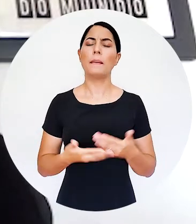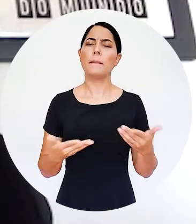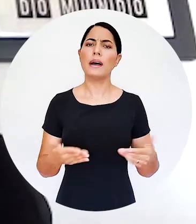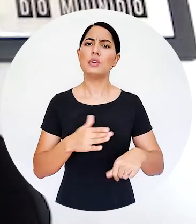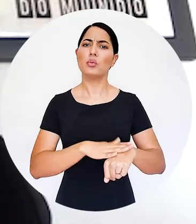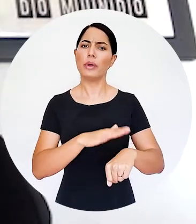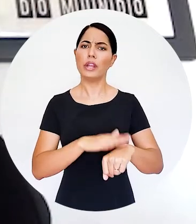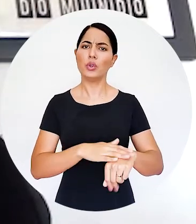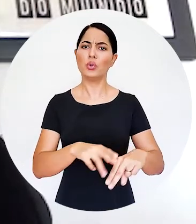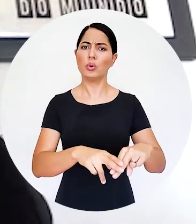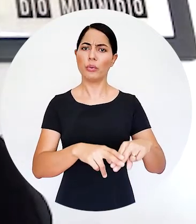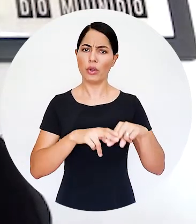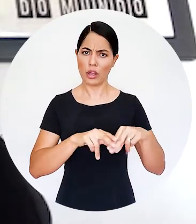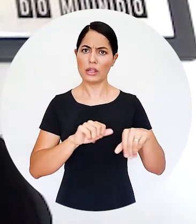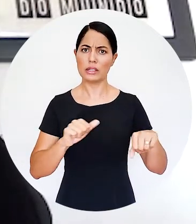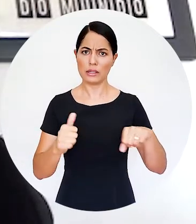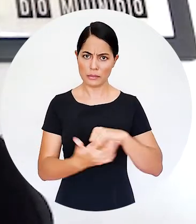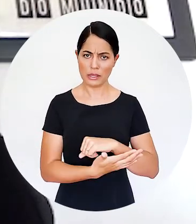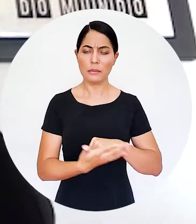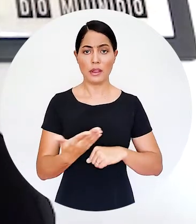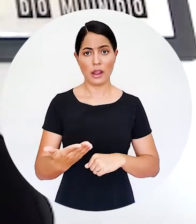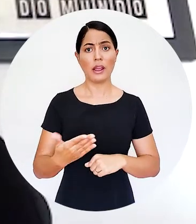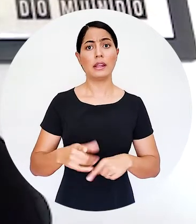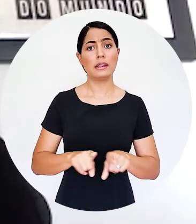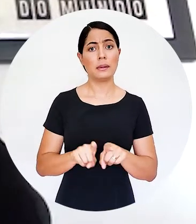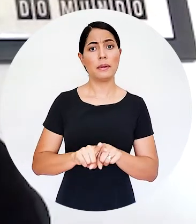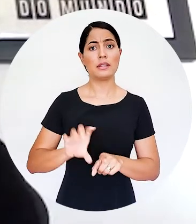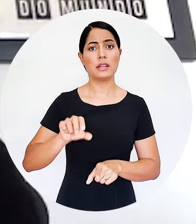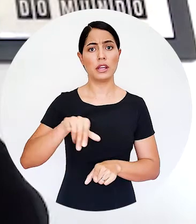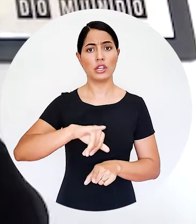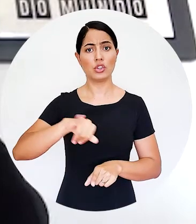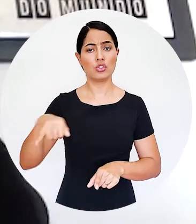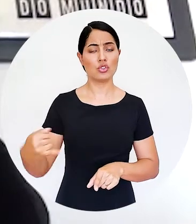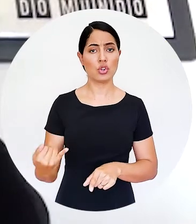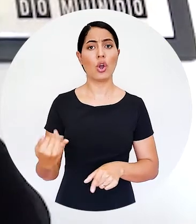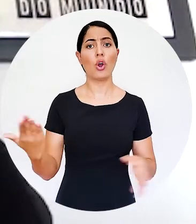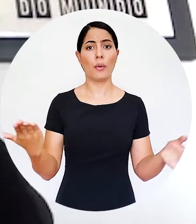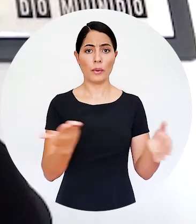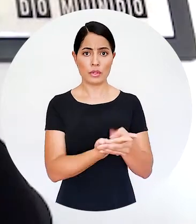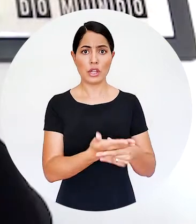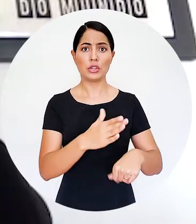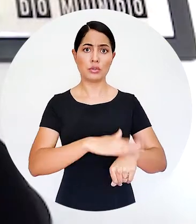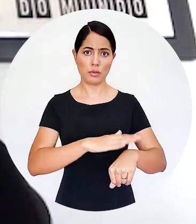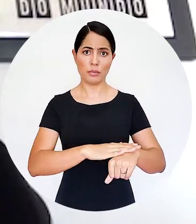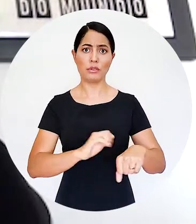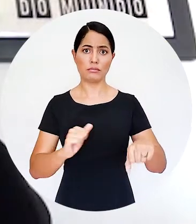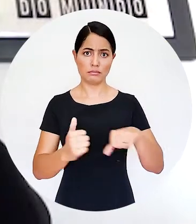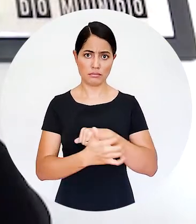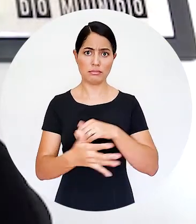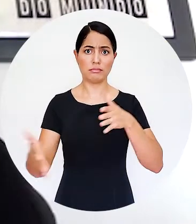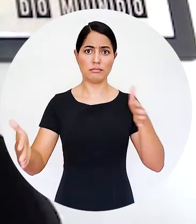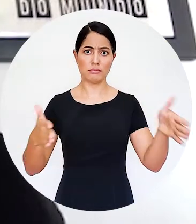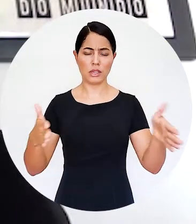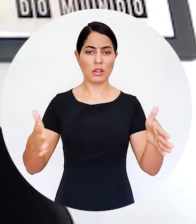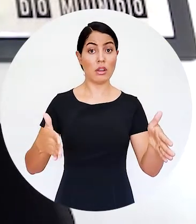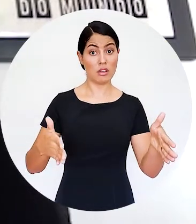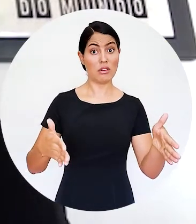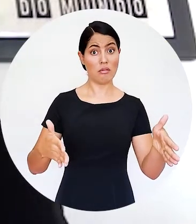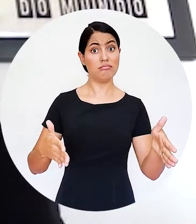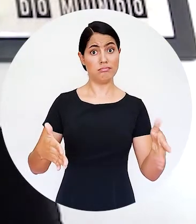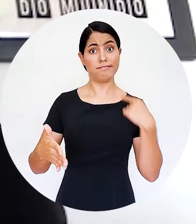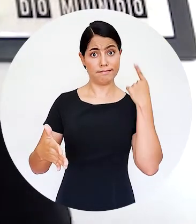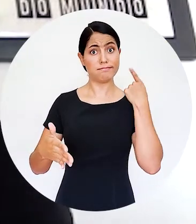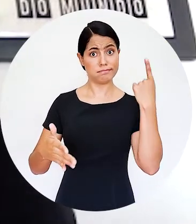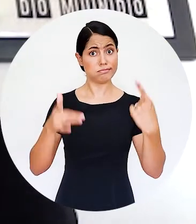de segurança 37 165 e Manteve válida a resolução do Conselho Nacional de Justiça sobre a suspensão dos prazos processuais na academia